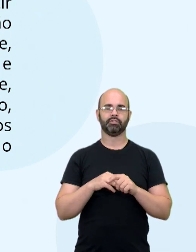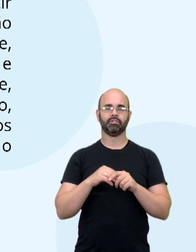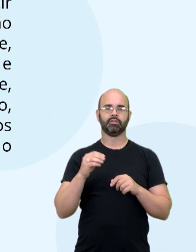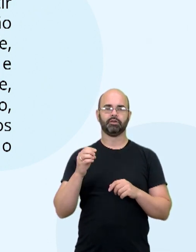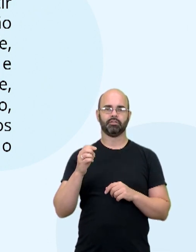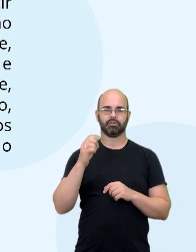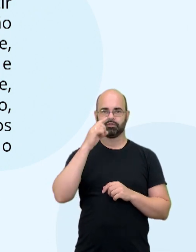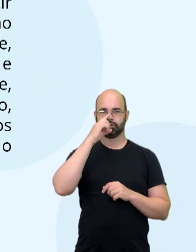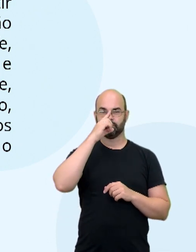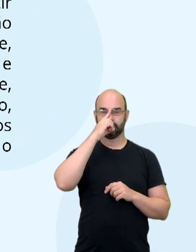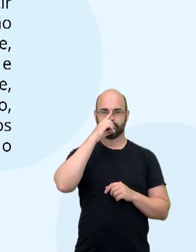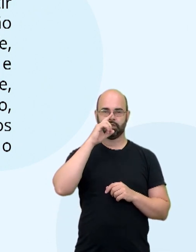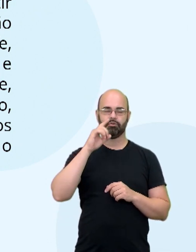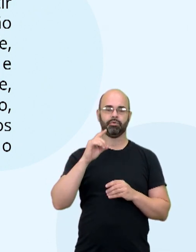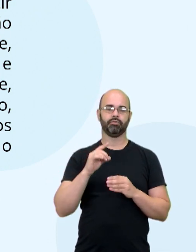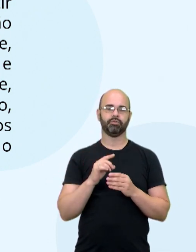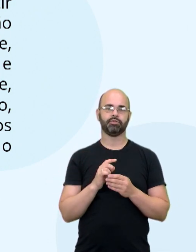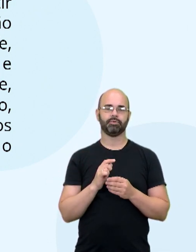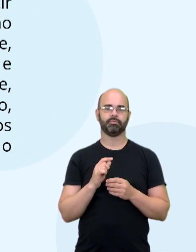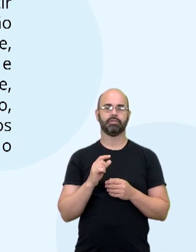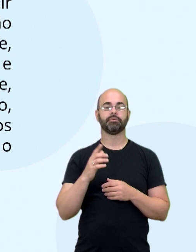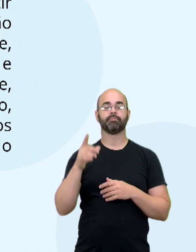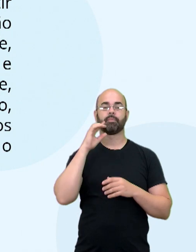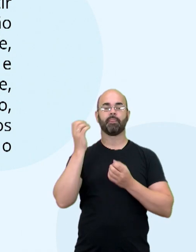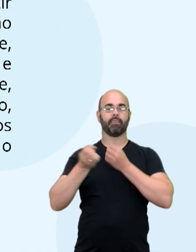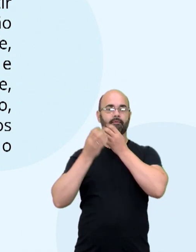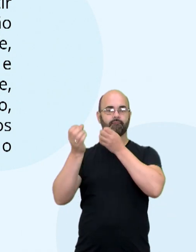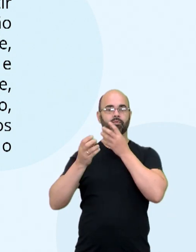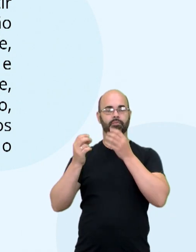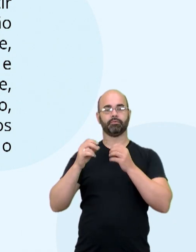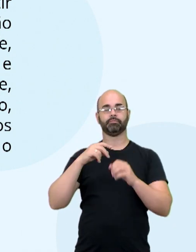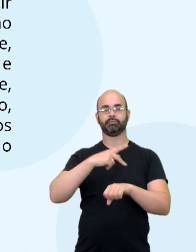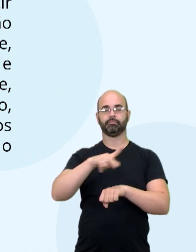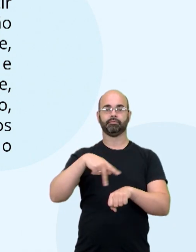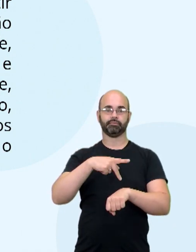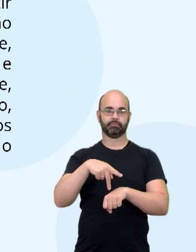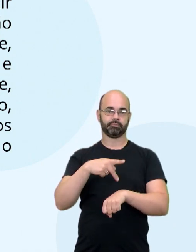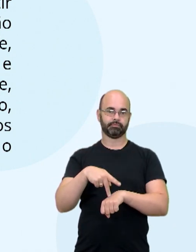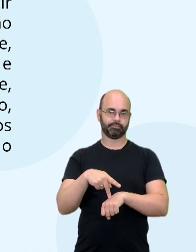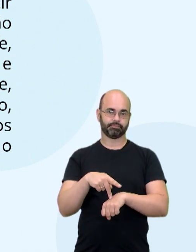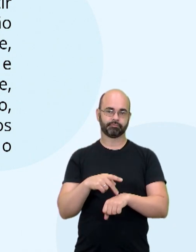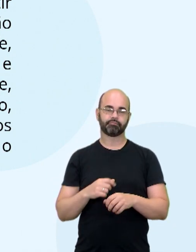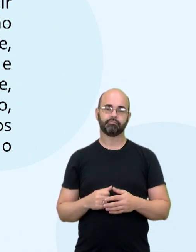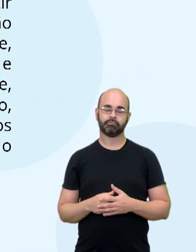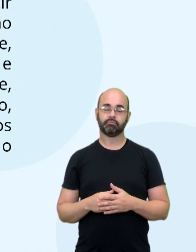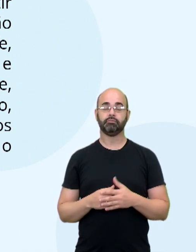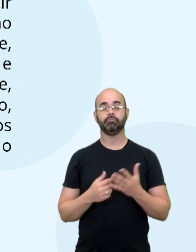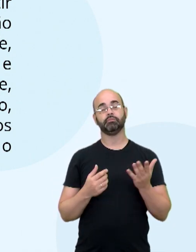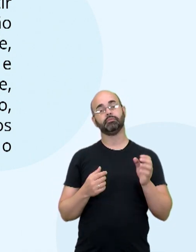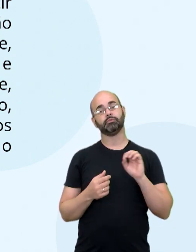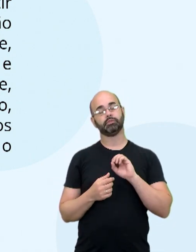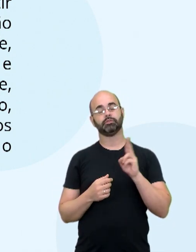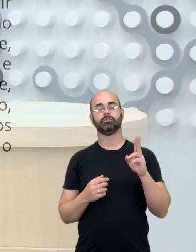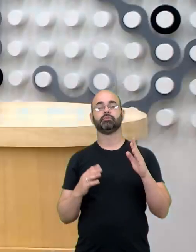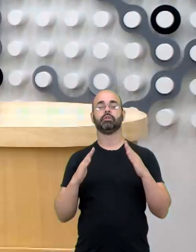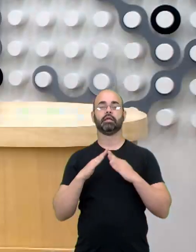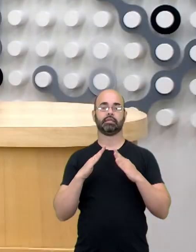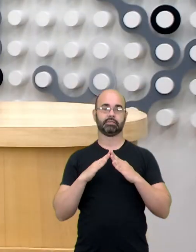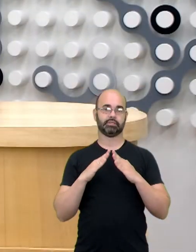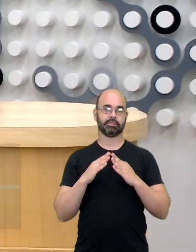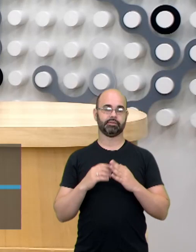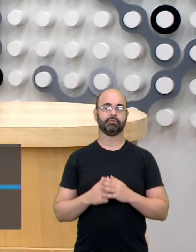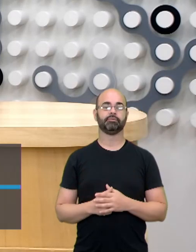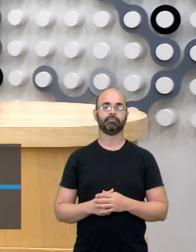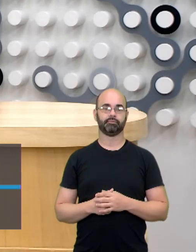as necessidades de informação para o país, comunidade de investigação ou domicílio. Tem uma